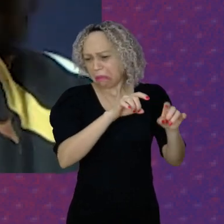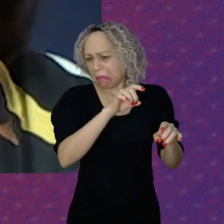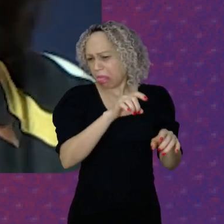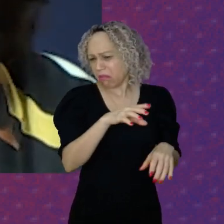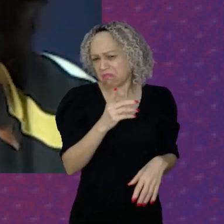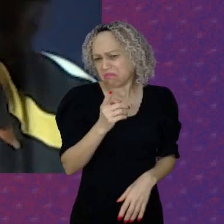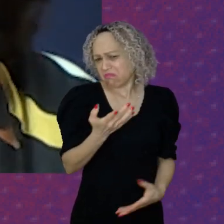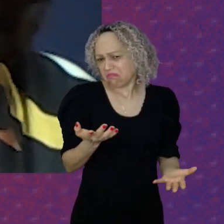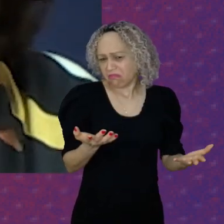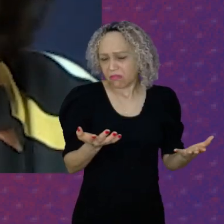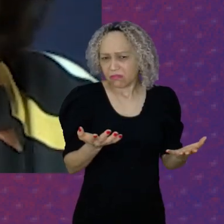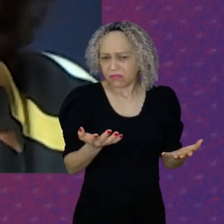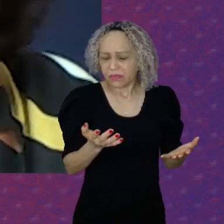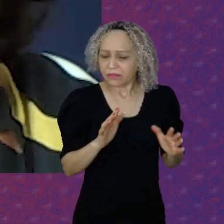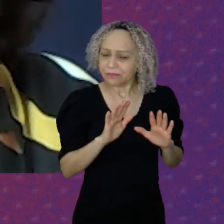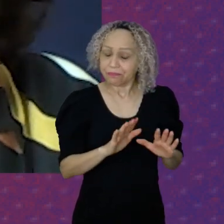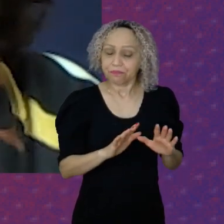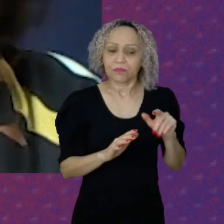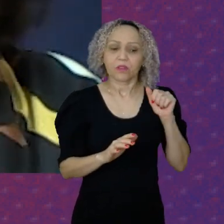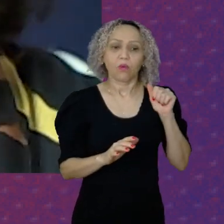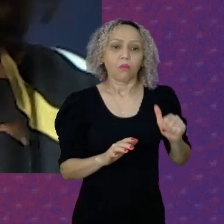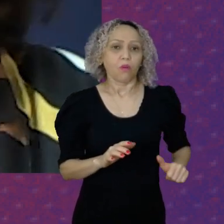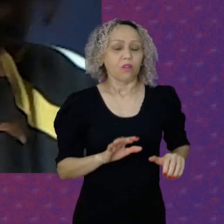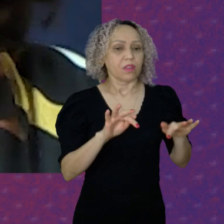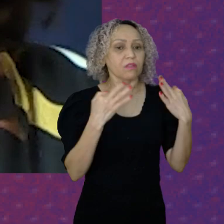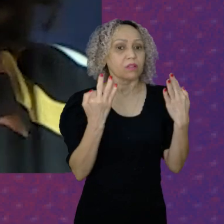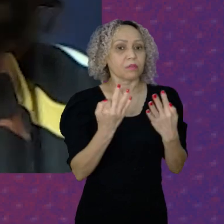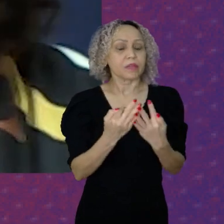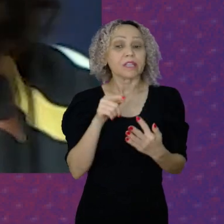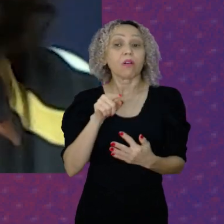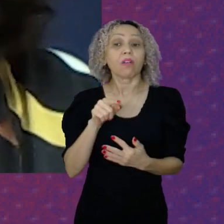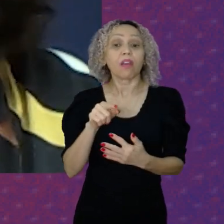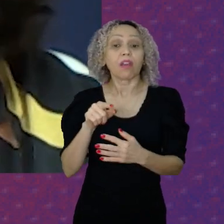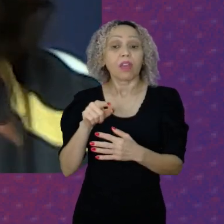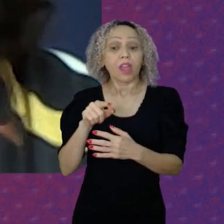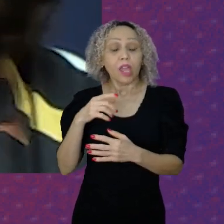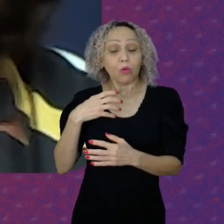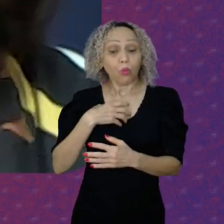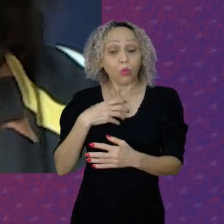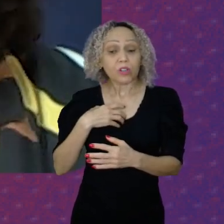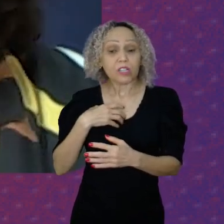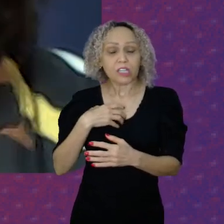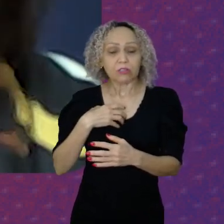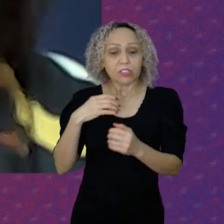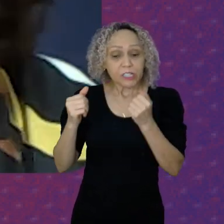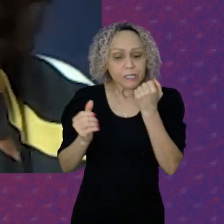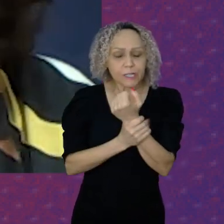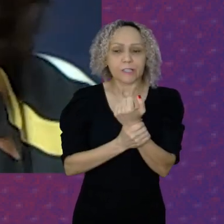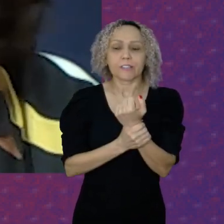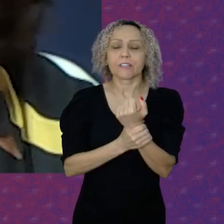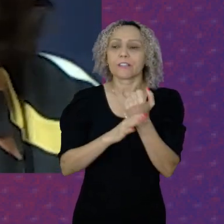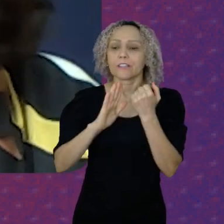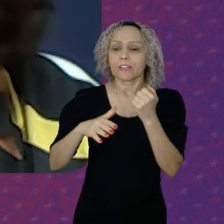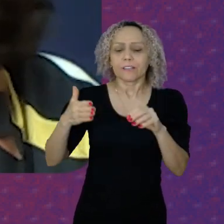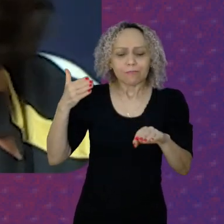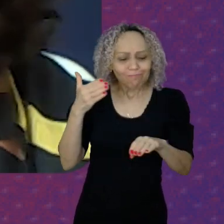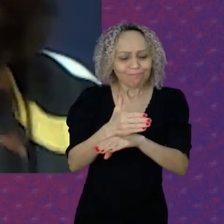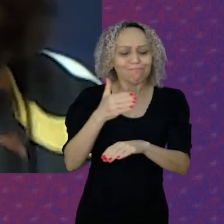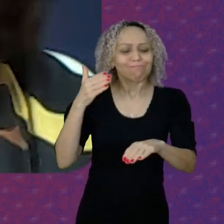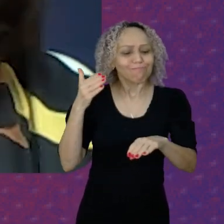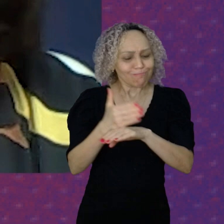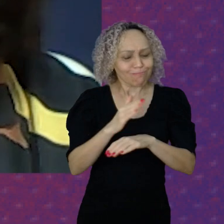de garantir as crianças na escola. Então, se a criança não está frequentando a